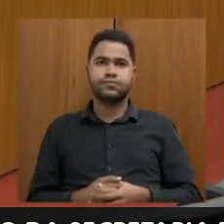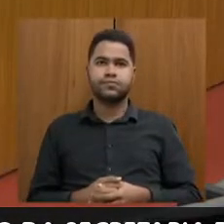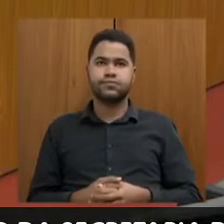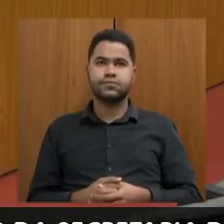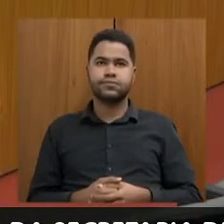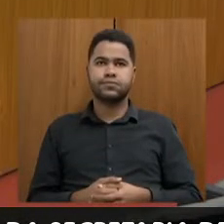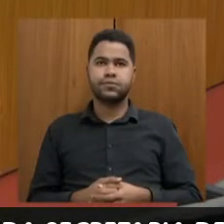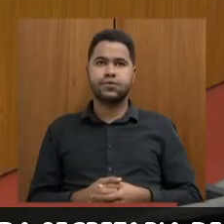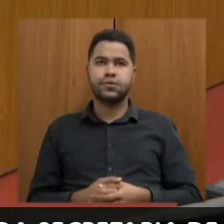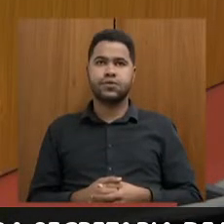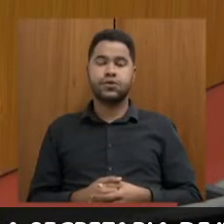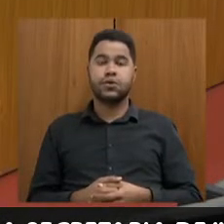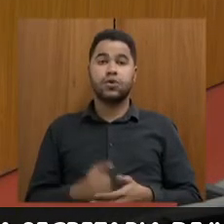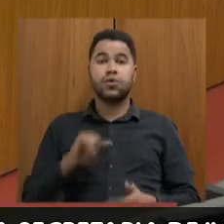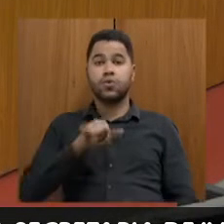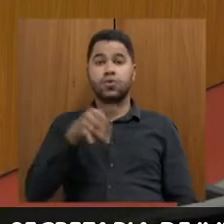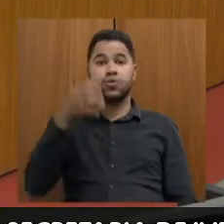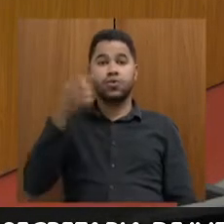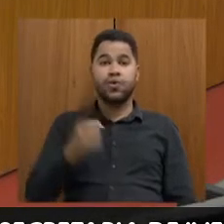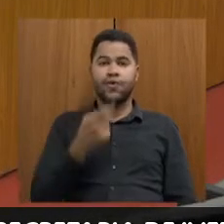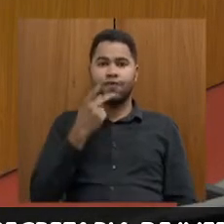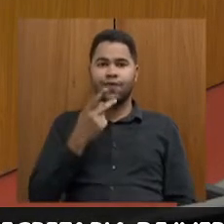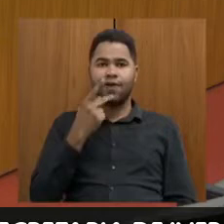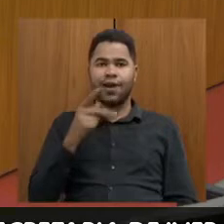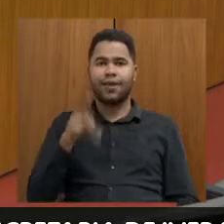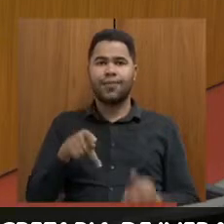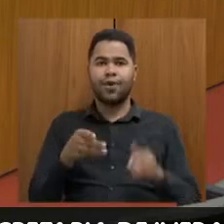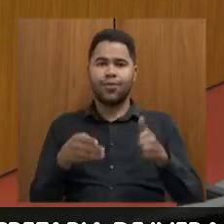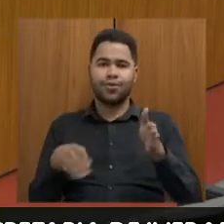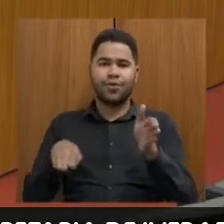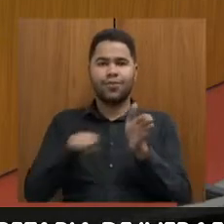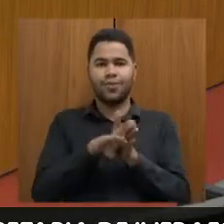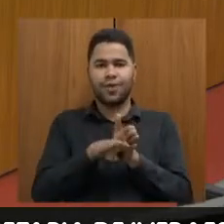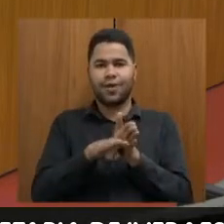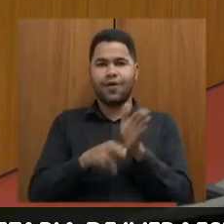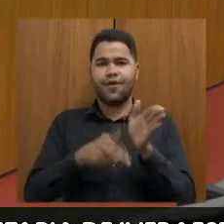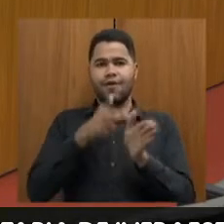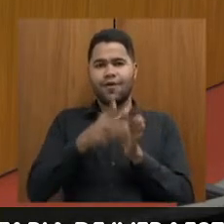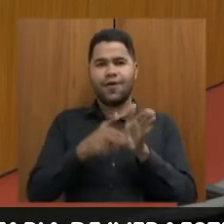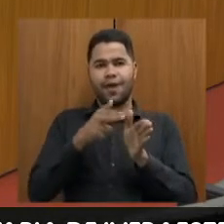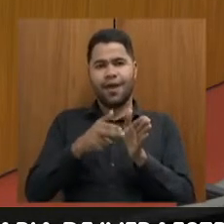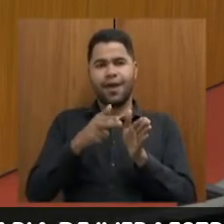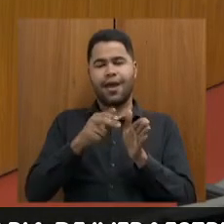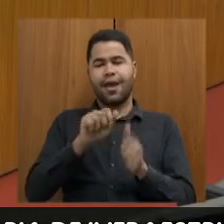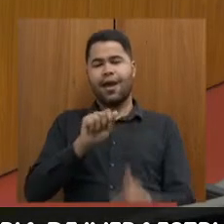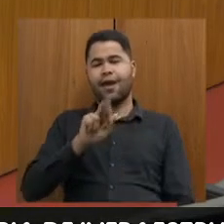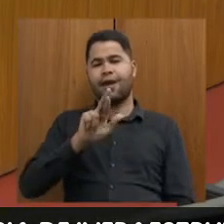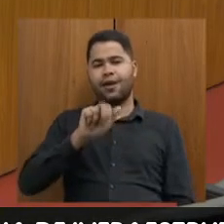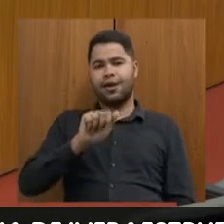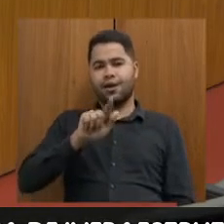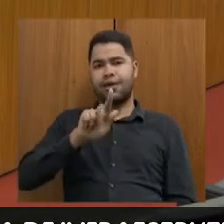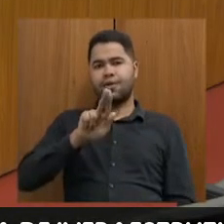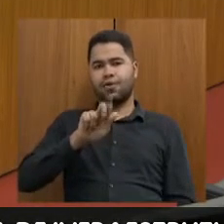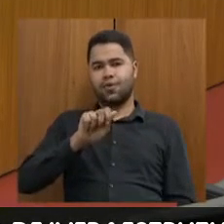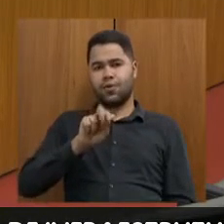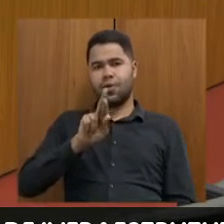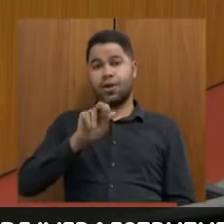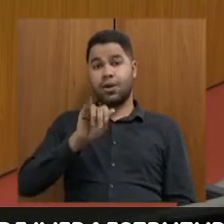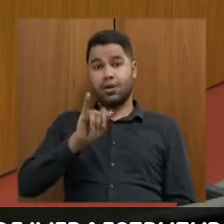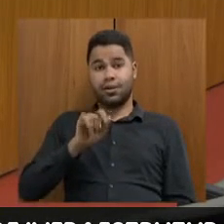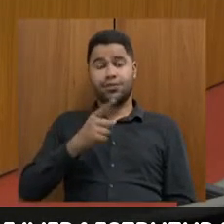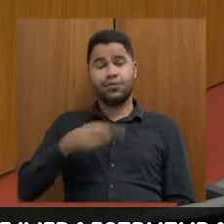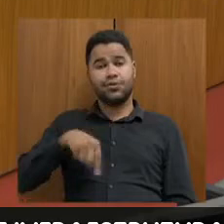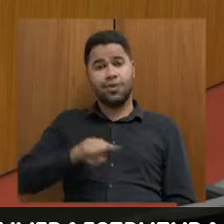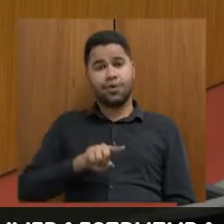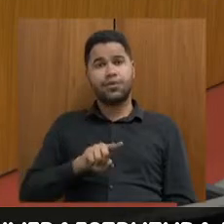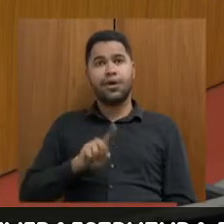a O João tá tá falando que eu falar do terminal Ferroviário de Araguari é nós costumamos dizer